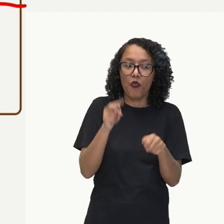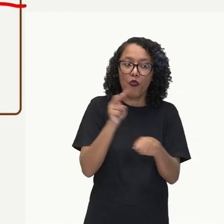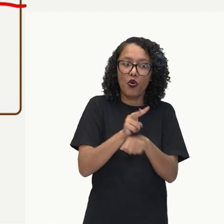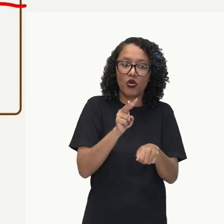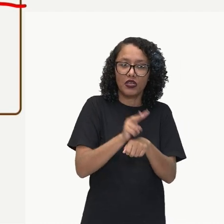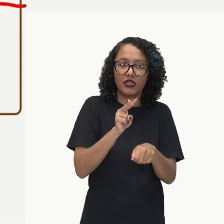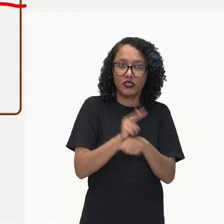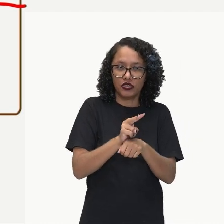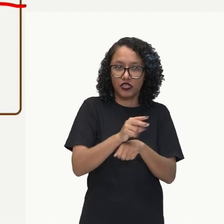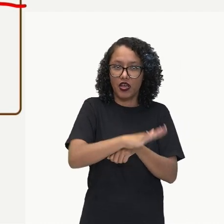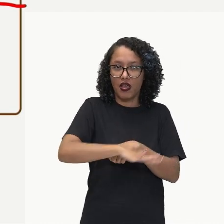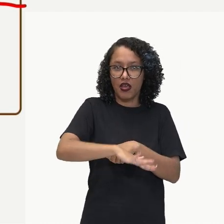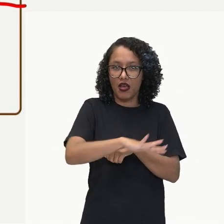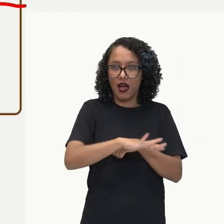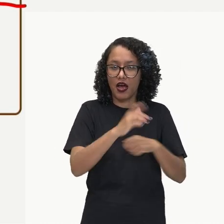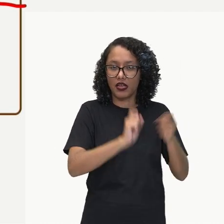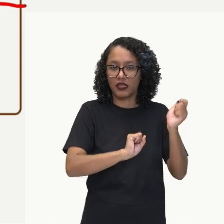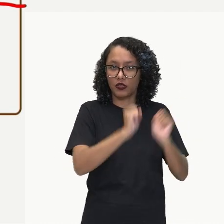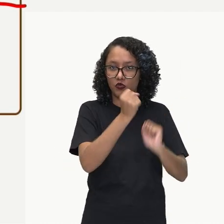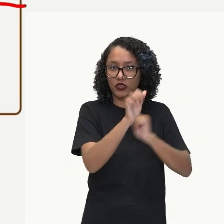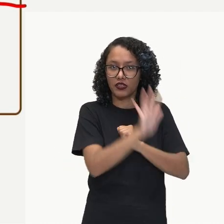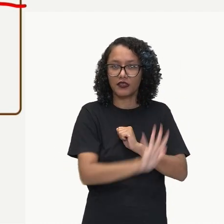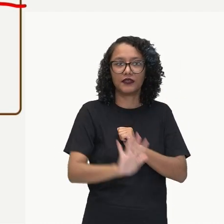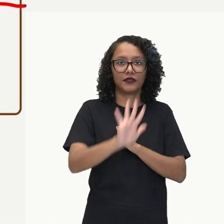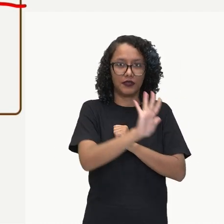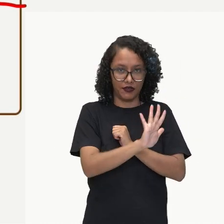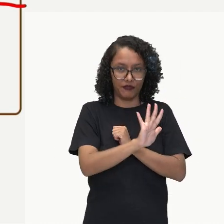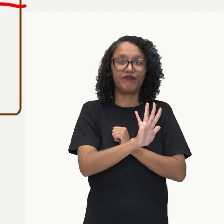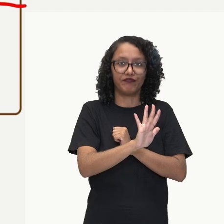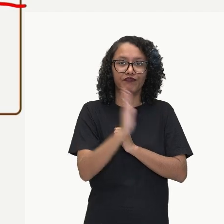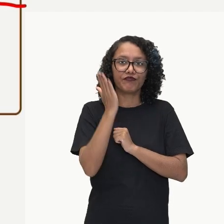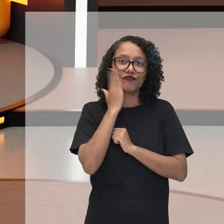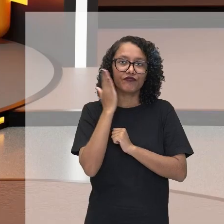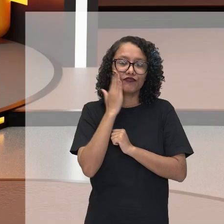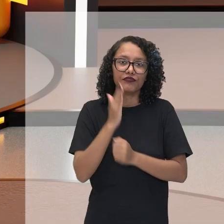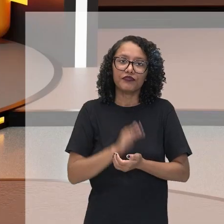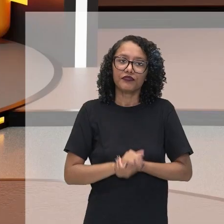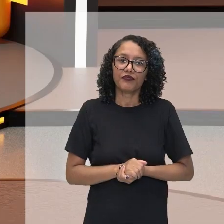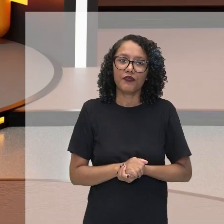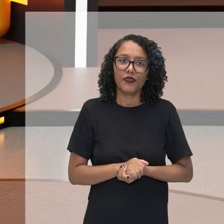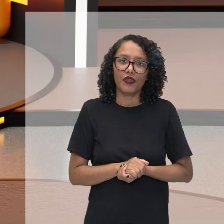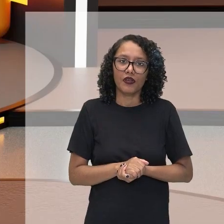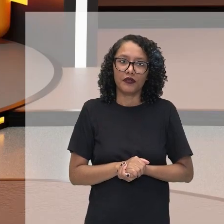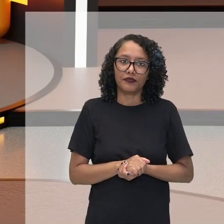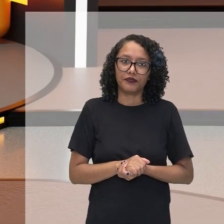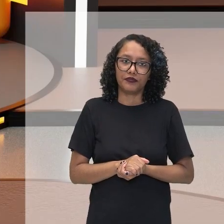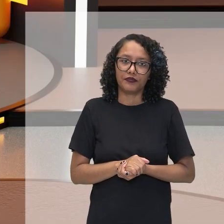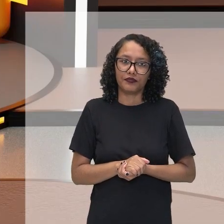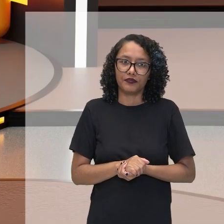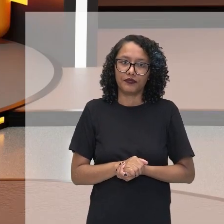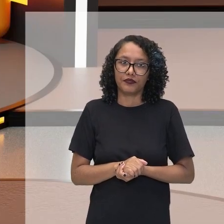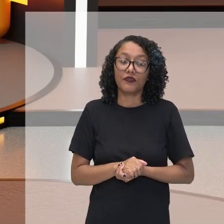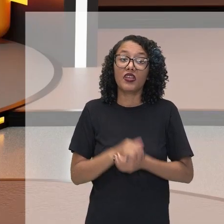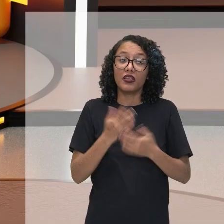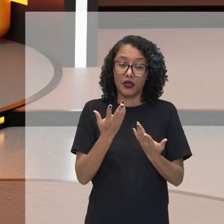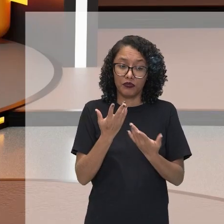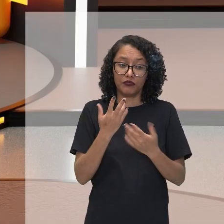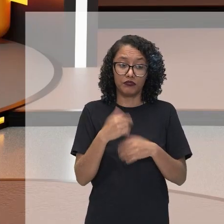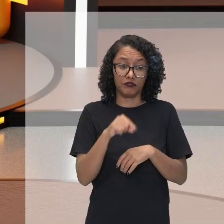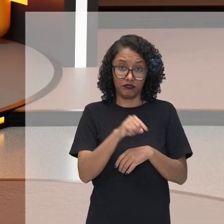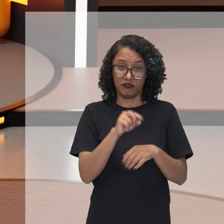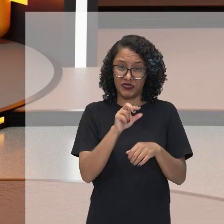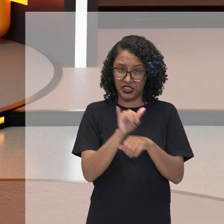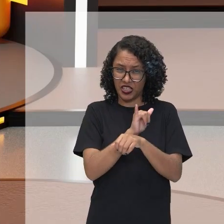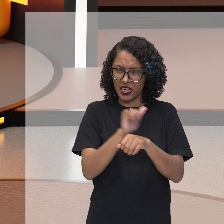relação à sua indústria nacional, tá? Então, essa proteção, gente, acabou se